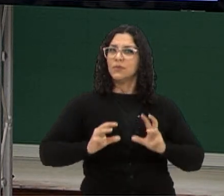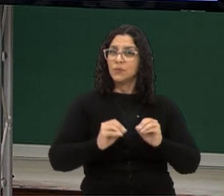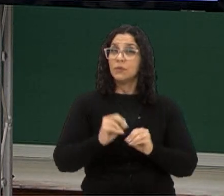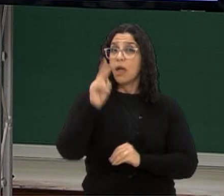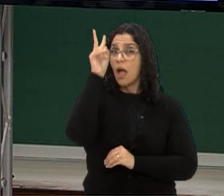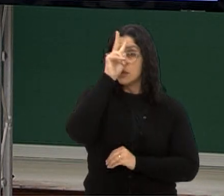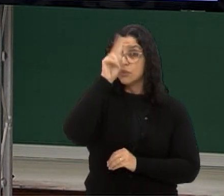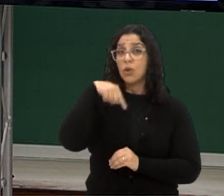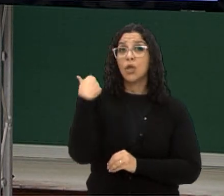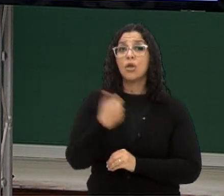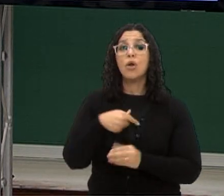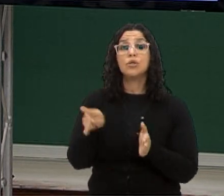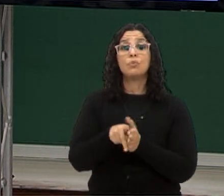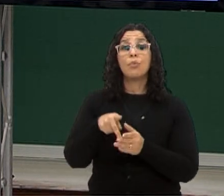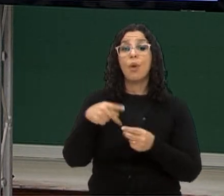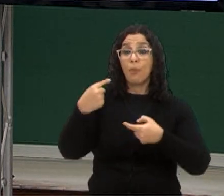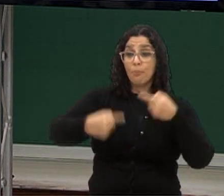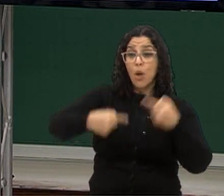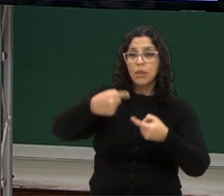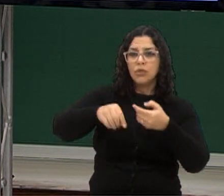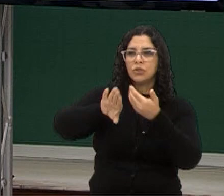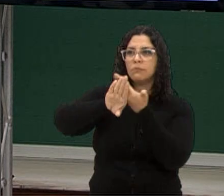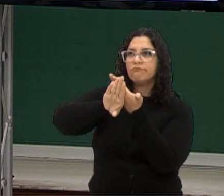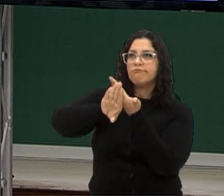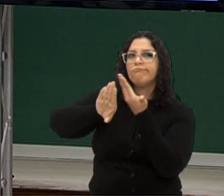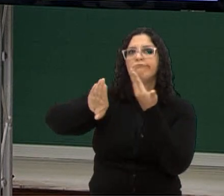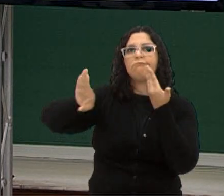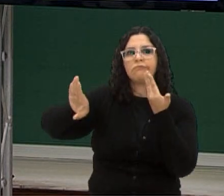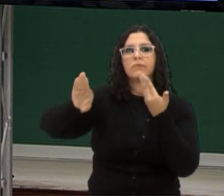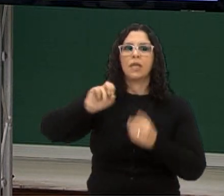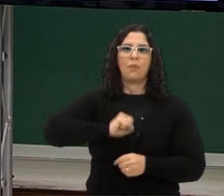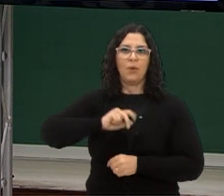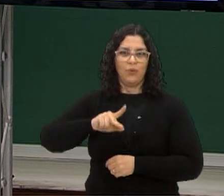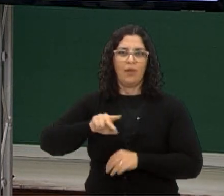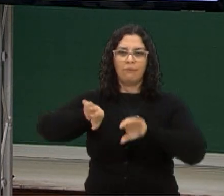Brasil se separou politicamente de Portugal. Vamos em frente?